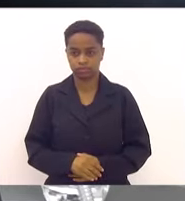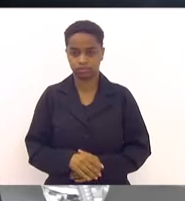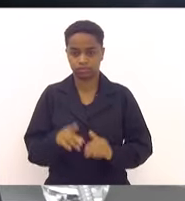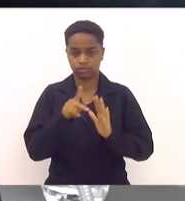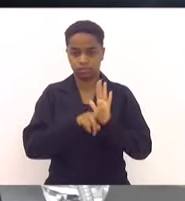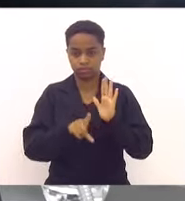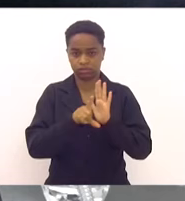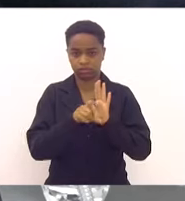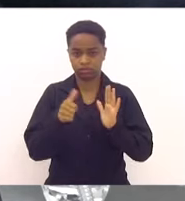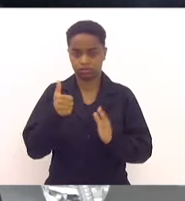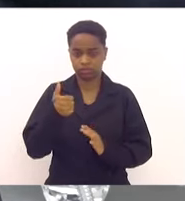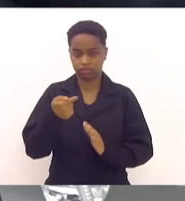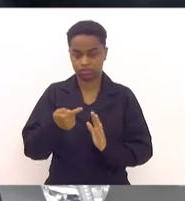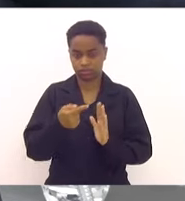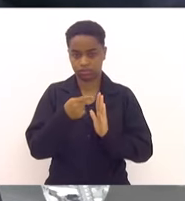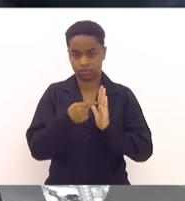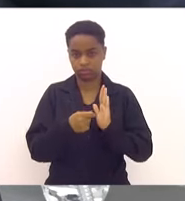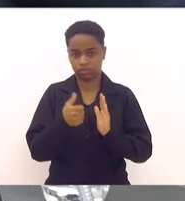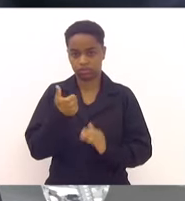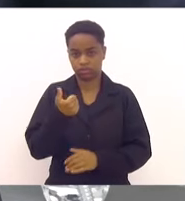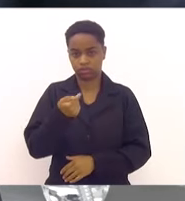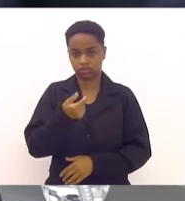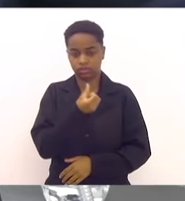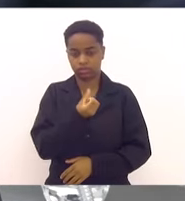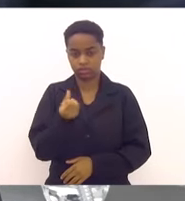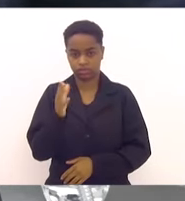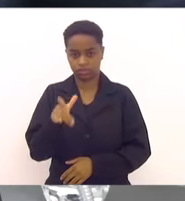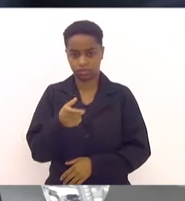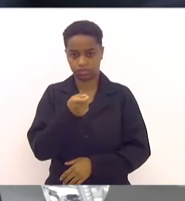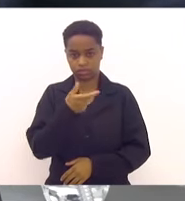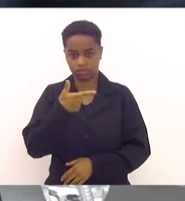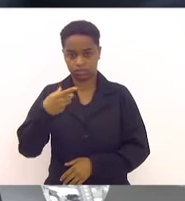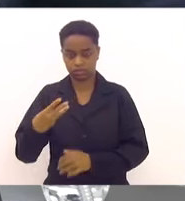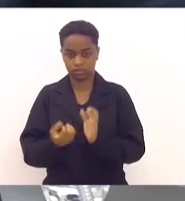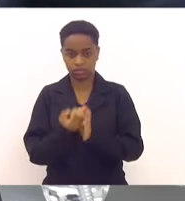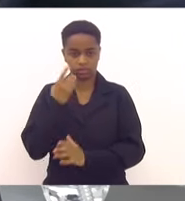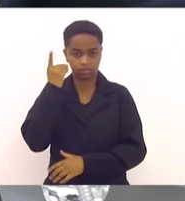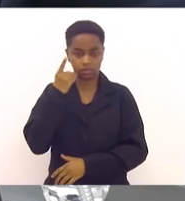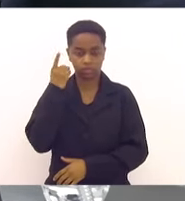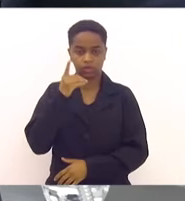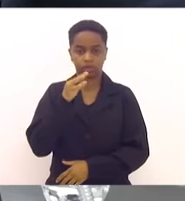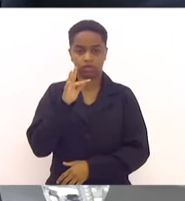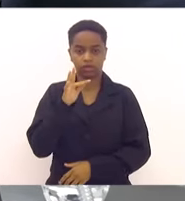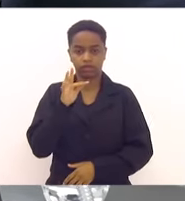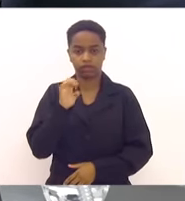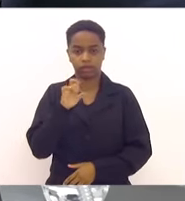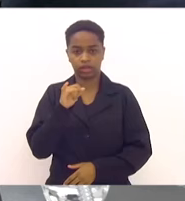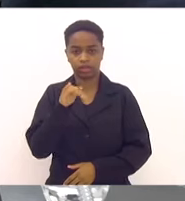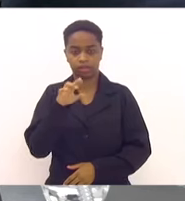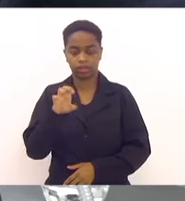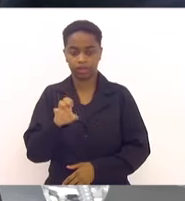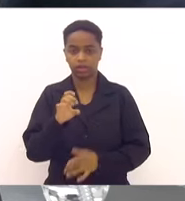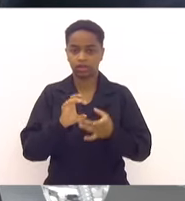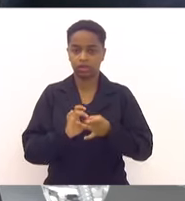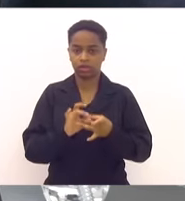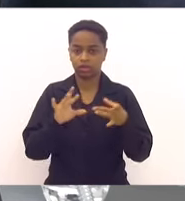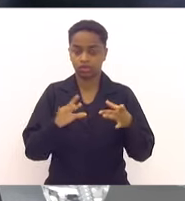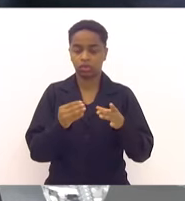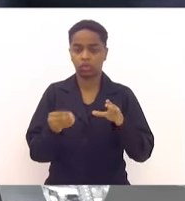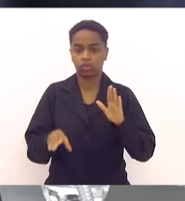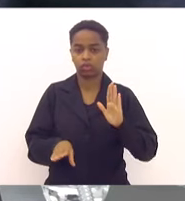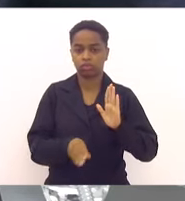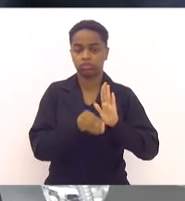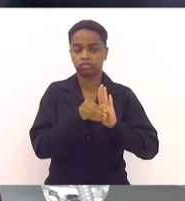PL 17 da pauta, é o 766 de 23, de autoria do deputado Jorge Felipe Neto, que autoriza o Poder Executivo a incluir no currículo da Rede